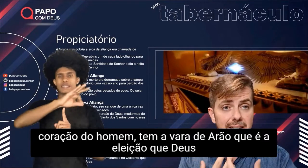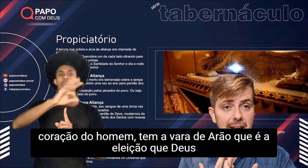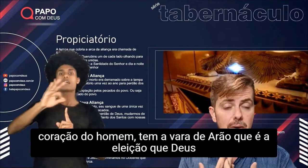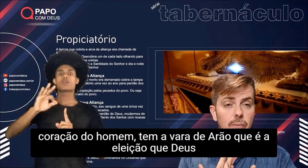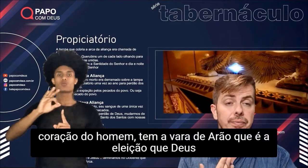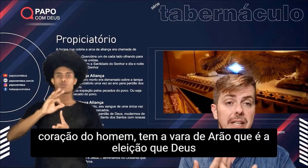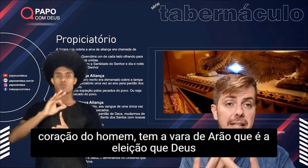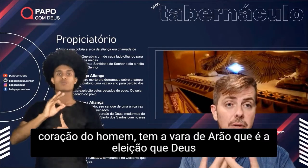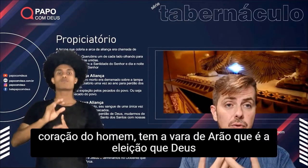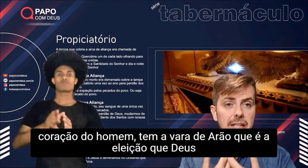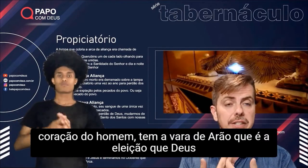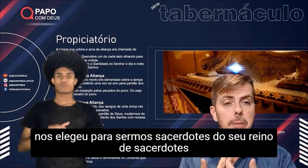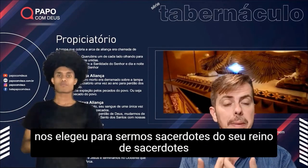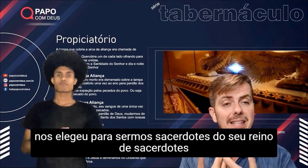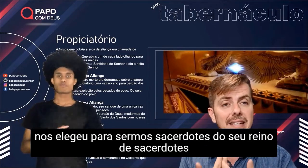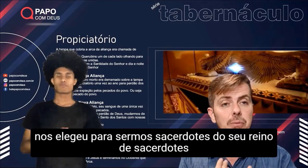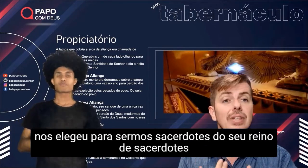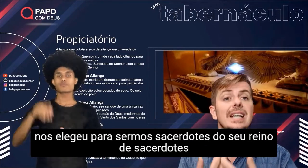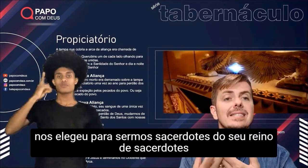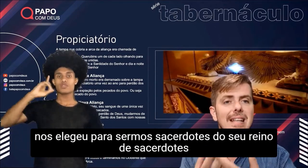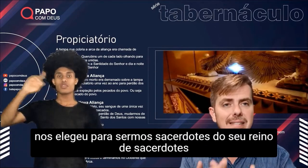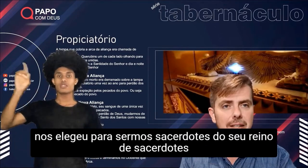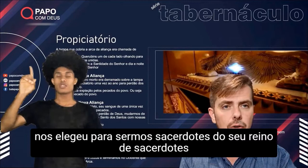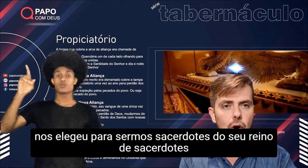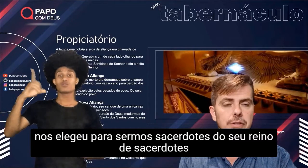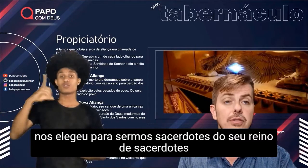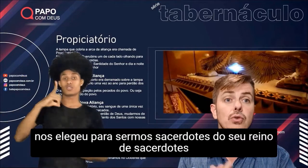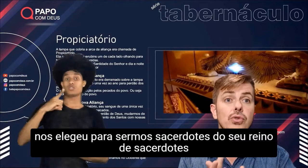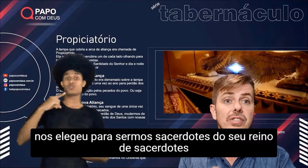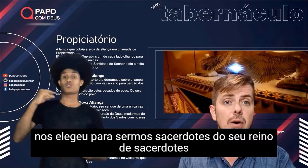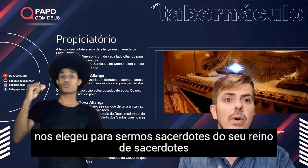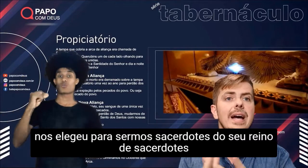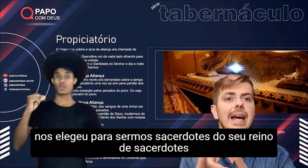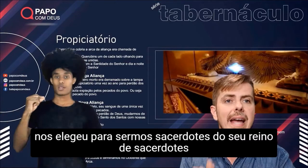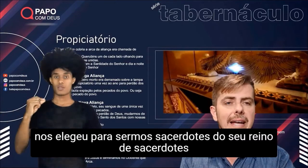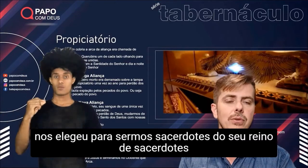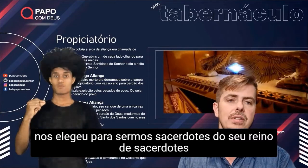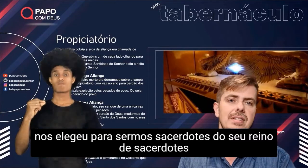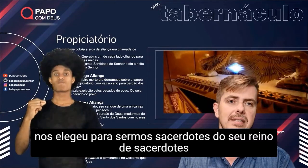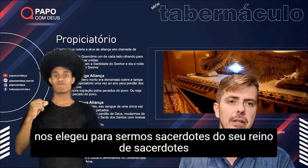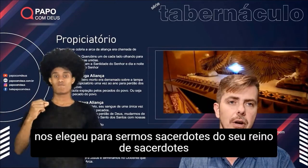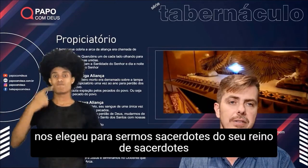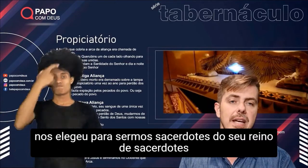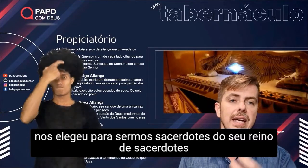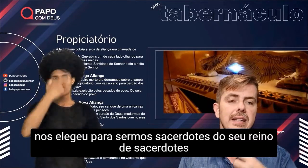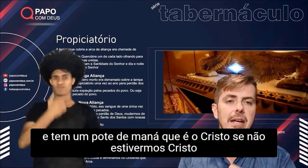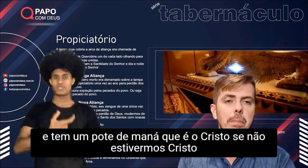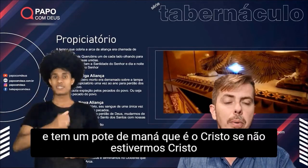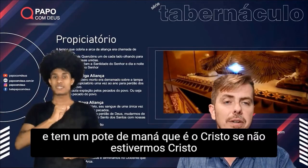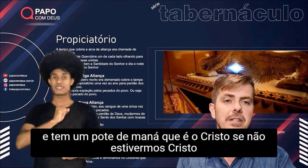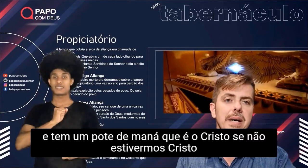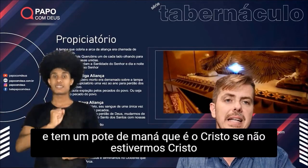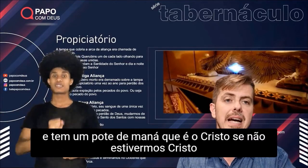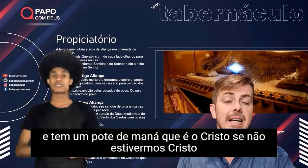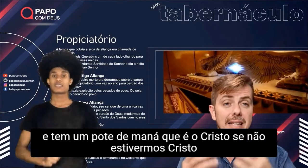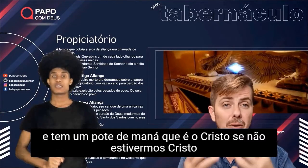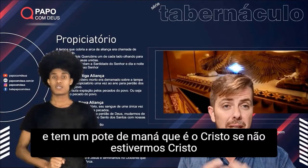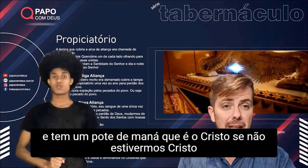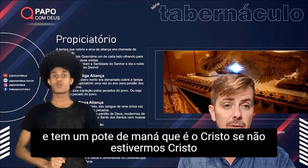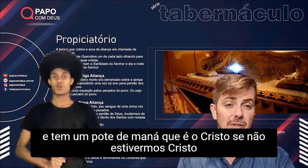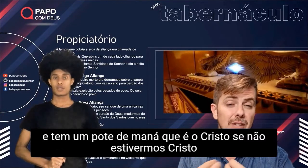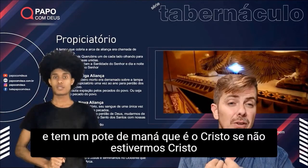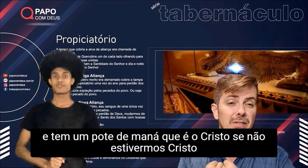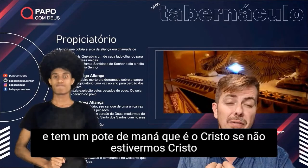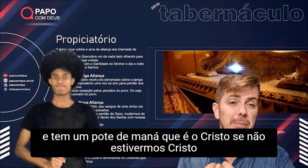a eleição, que Deus nos elegeu para sermos sacerdotes do seu reino de sacerdotes. E tem o pote de maná, que